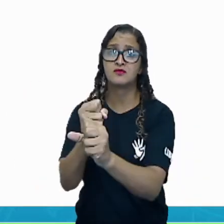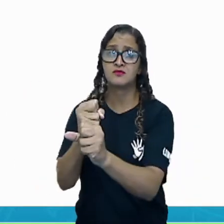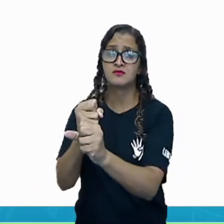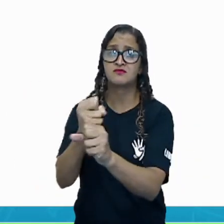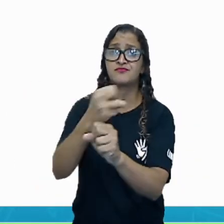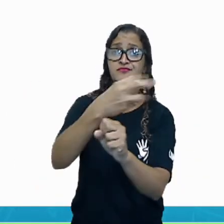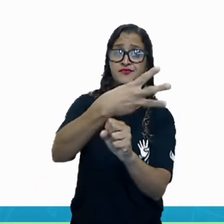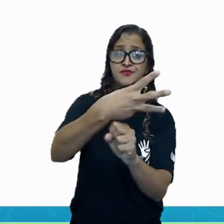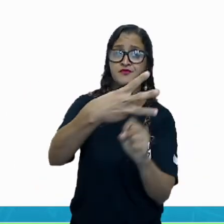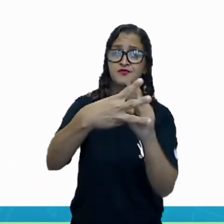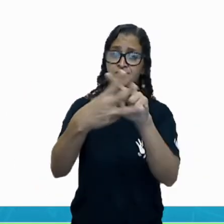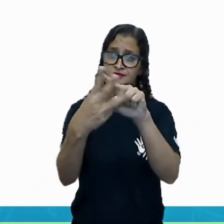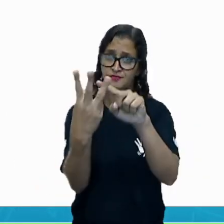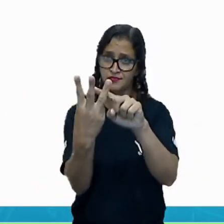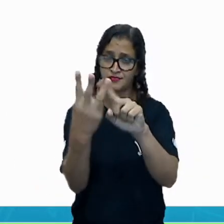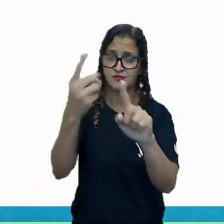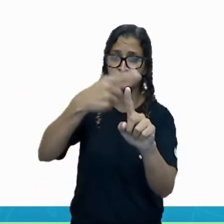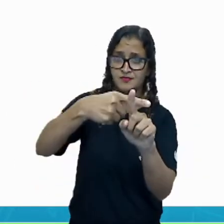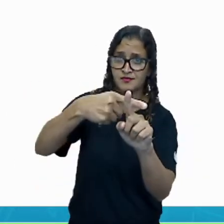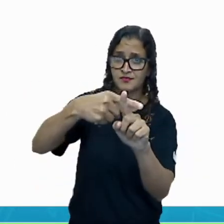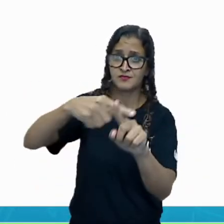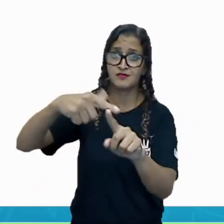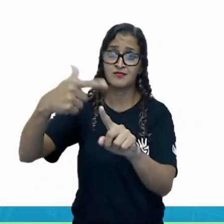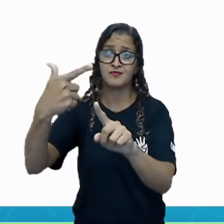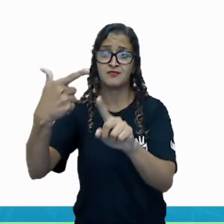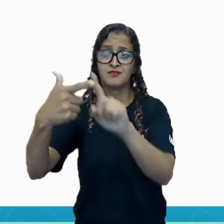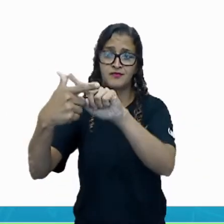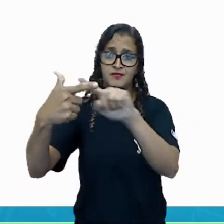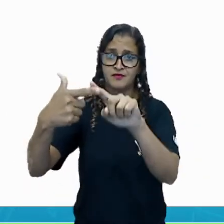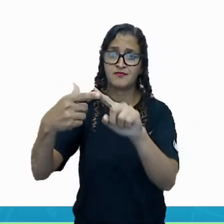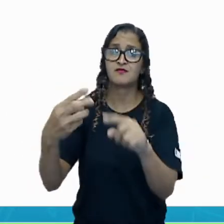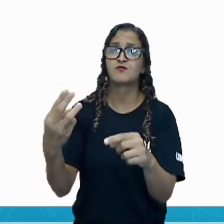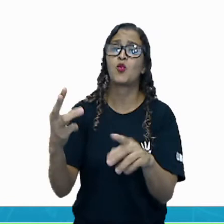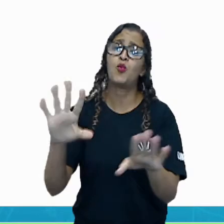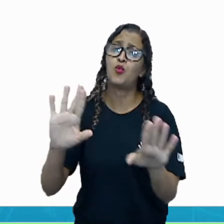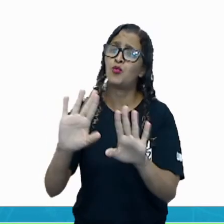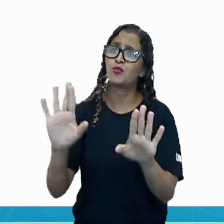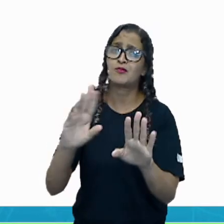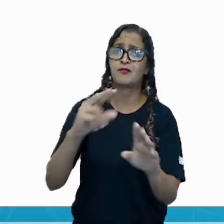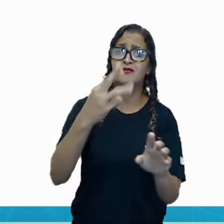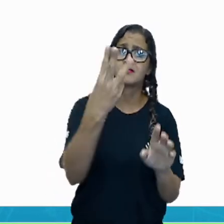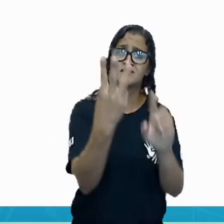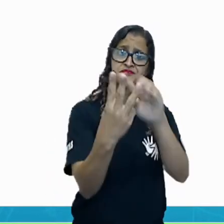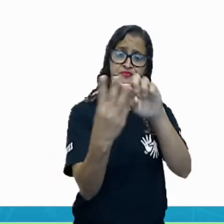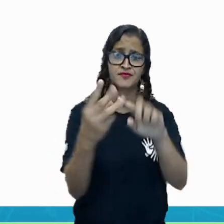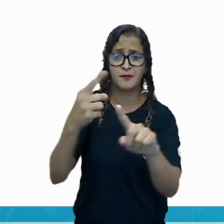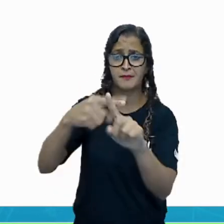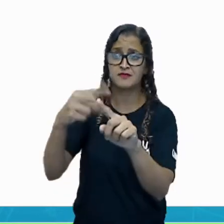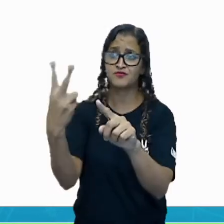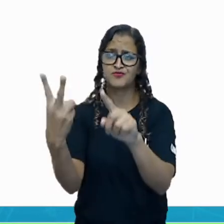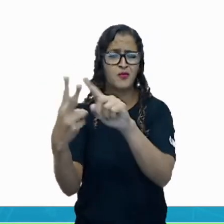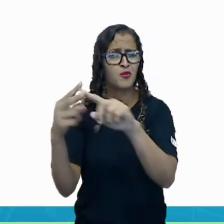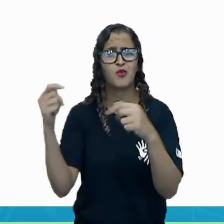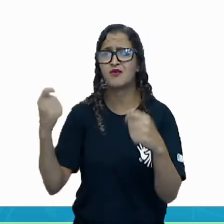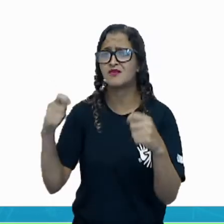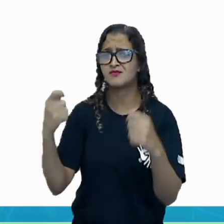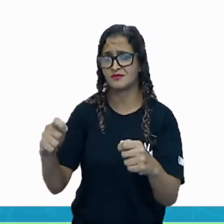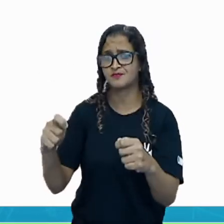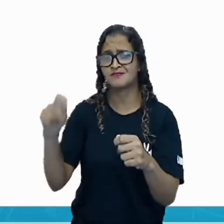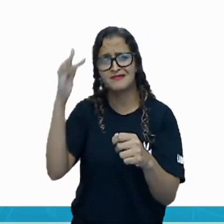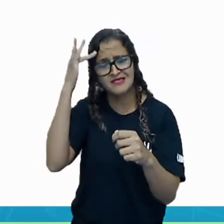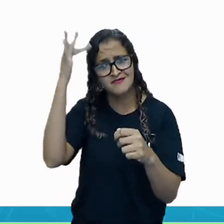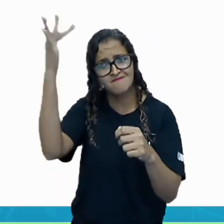contar? 1, 2, 3, 4, 5.